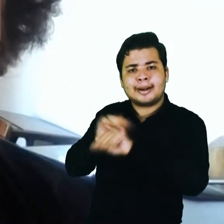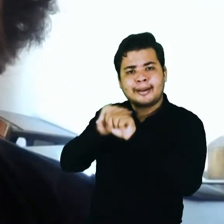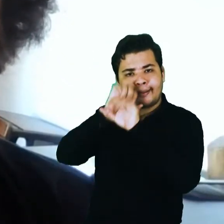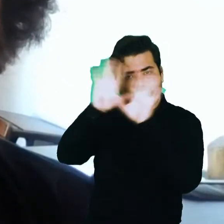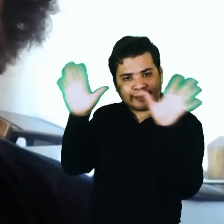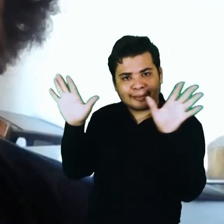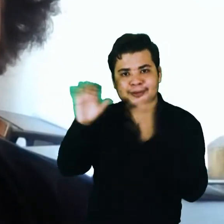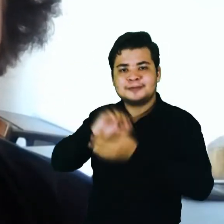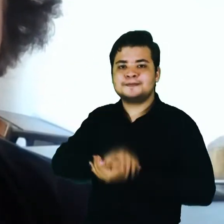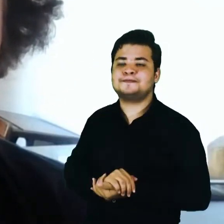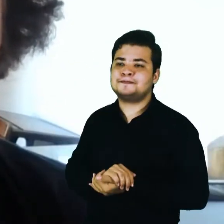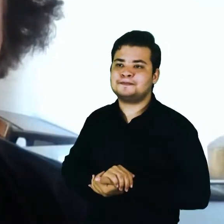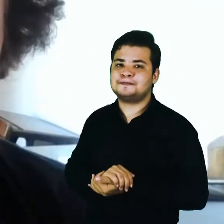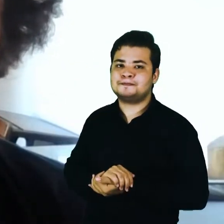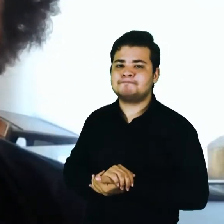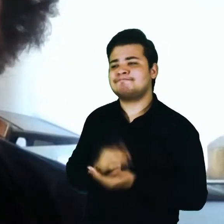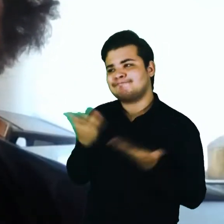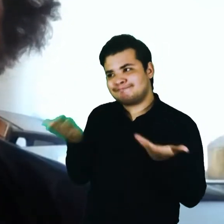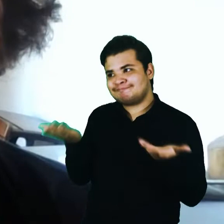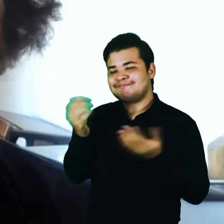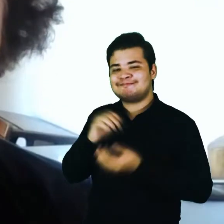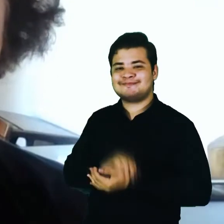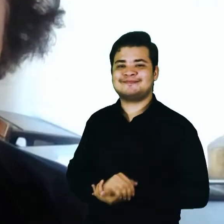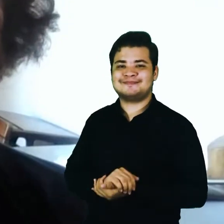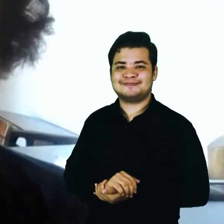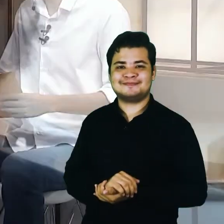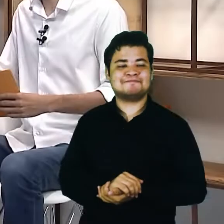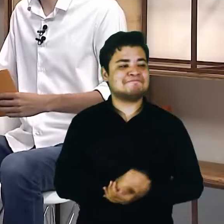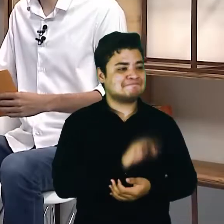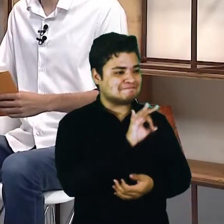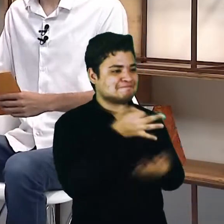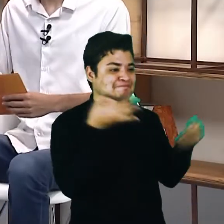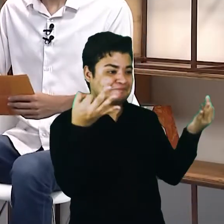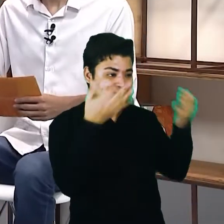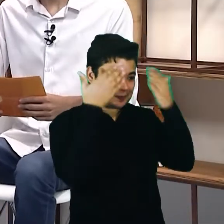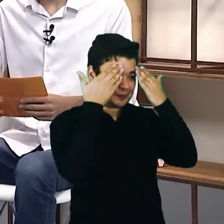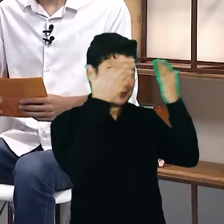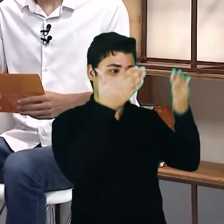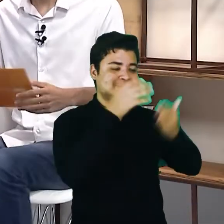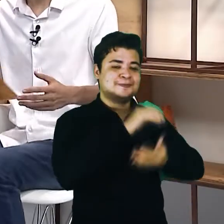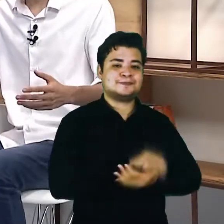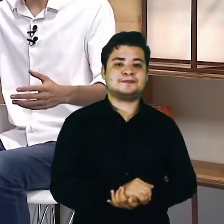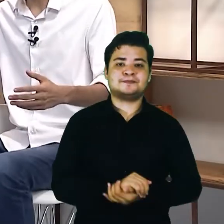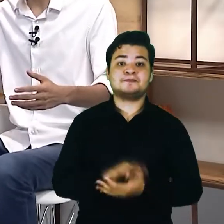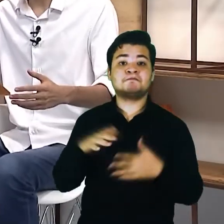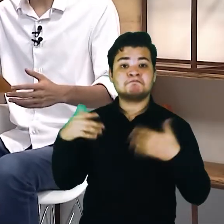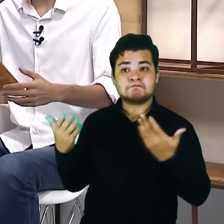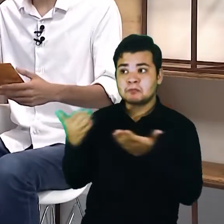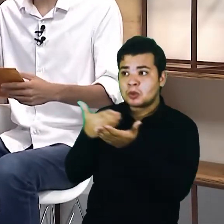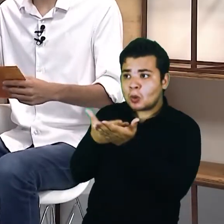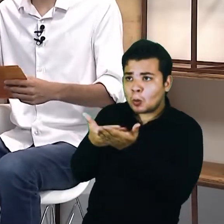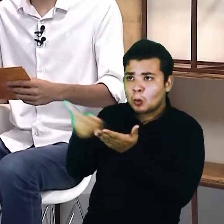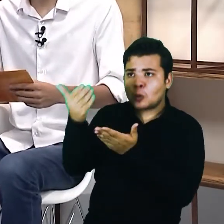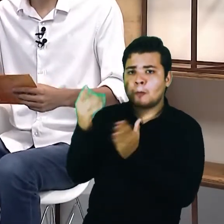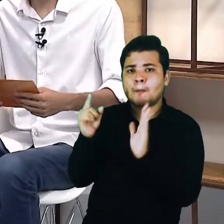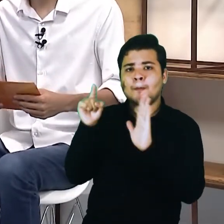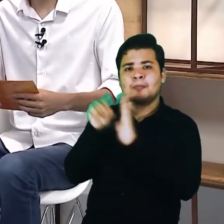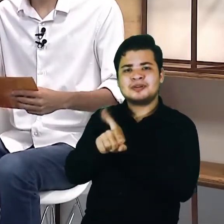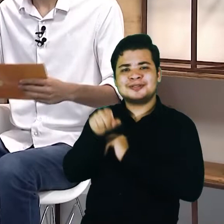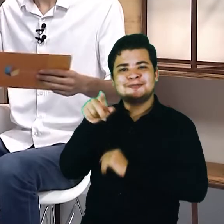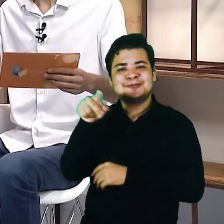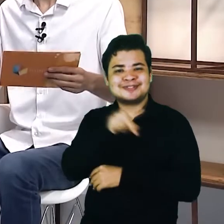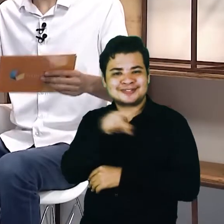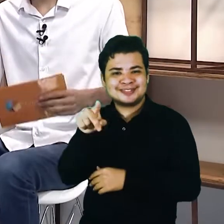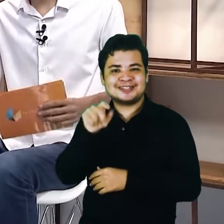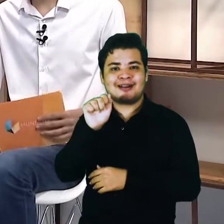né? E é isso. Perfeito, obrigado. Bom, eu inicio perguntando para a professora Ana